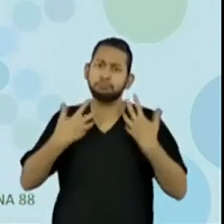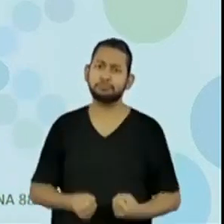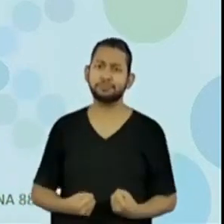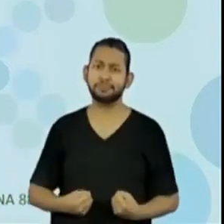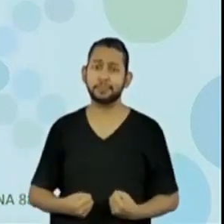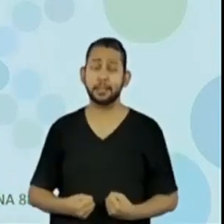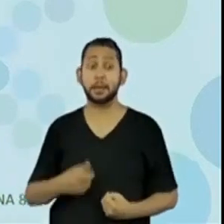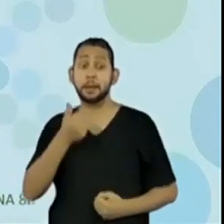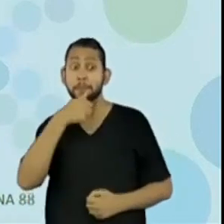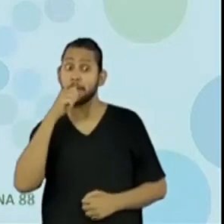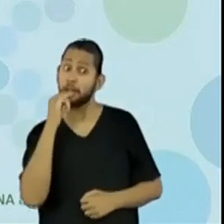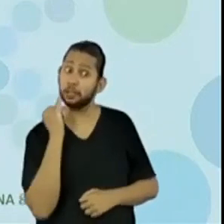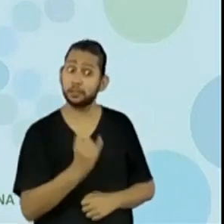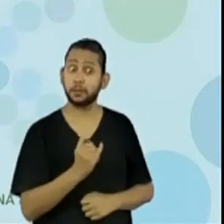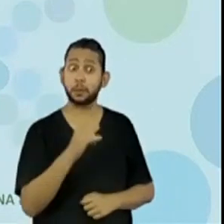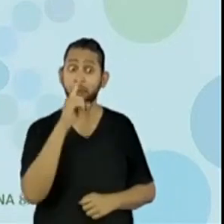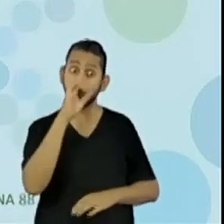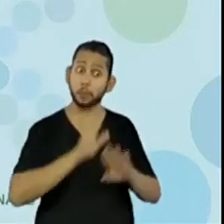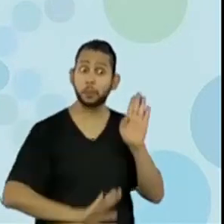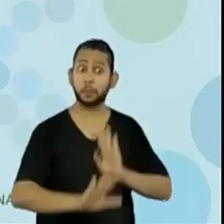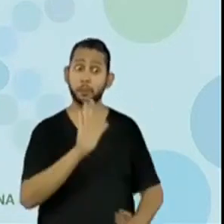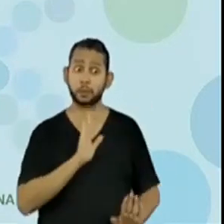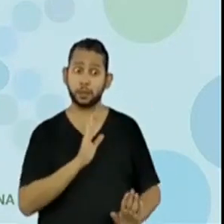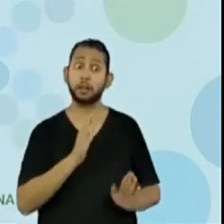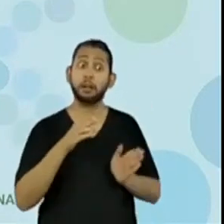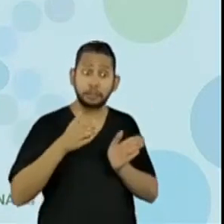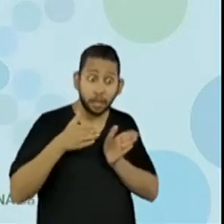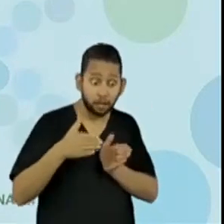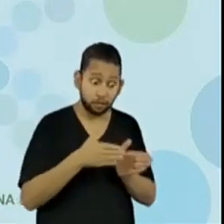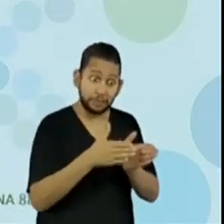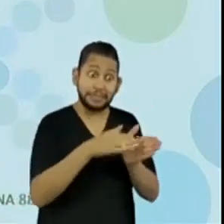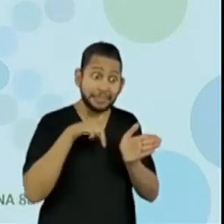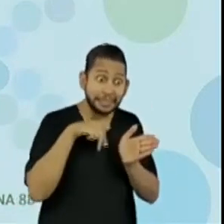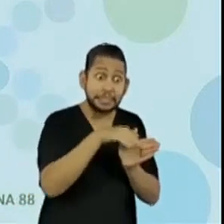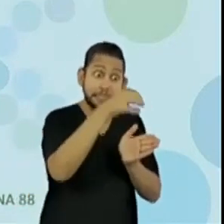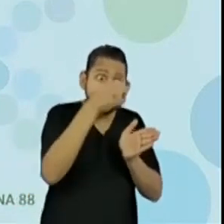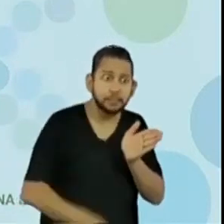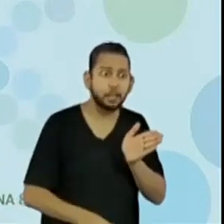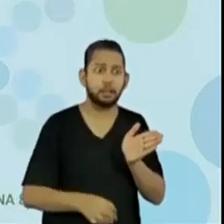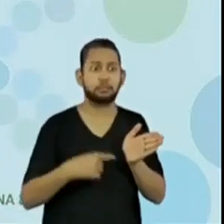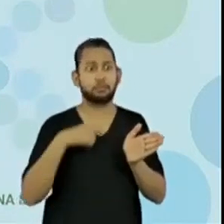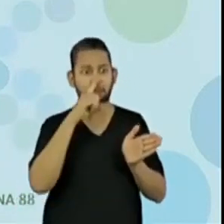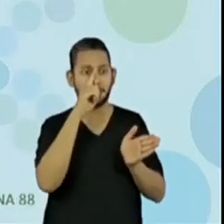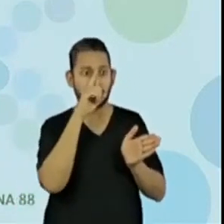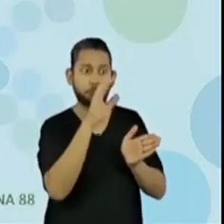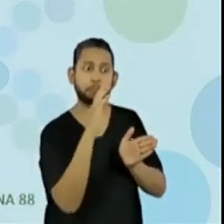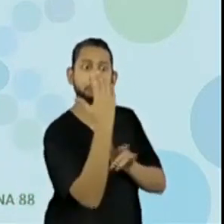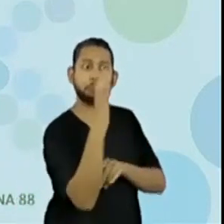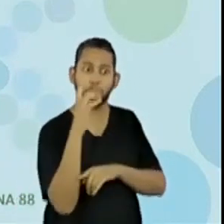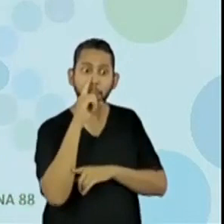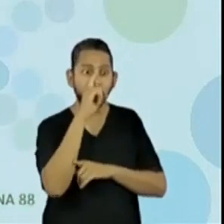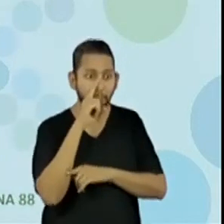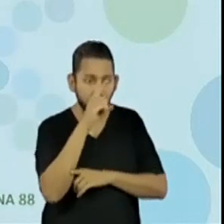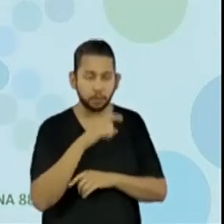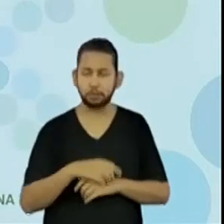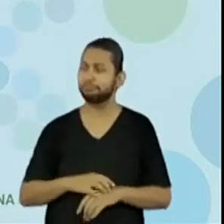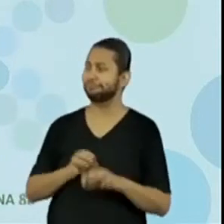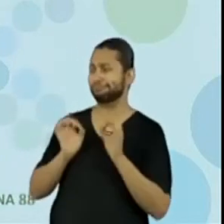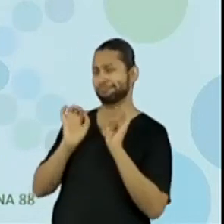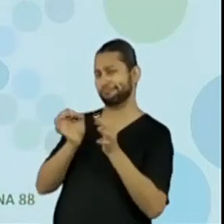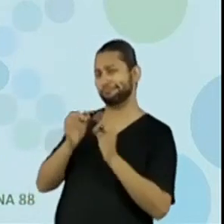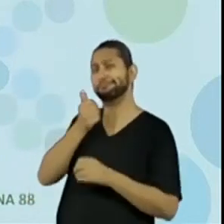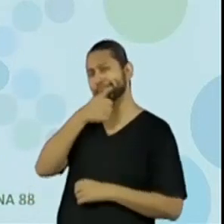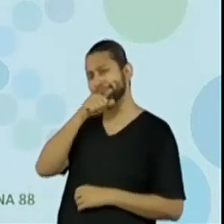conversar com ninguém e vá direitinho sem desviar do caminho certo. Há muitos perigos na floresta. Tomarei cuidado, mamãe, não